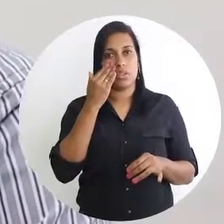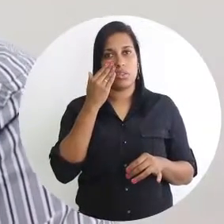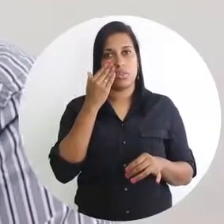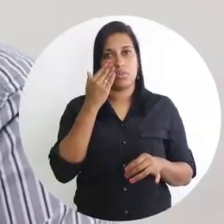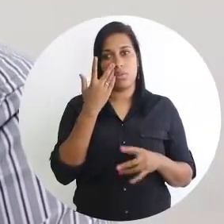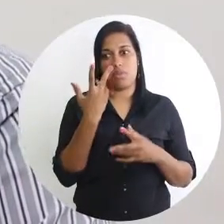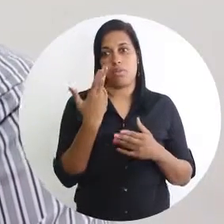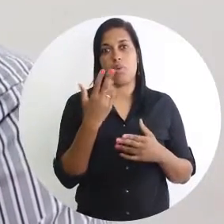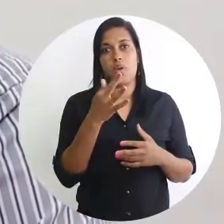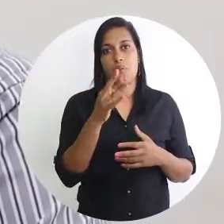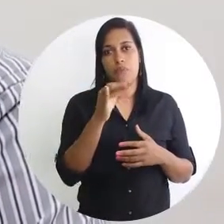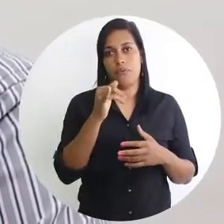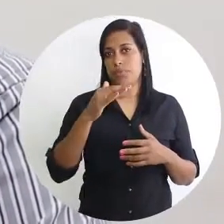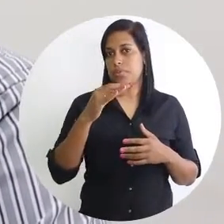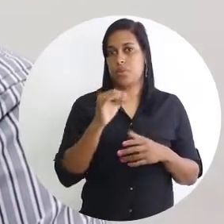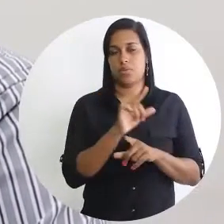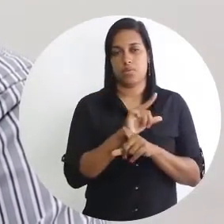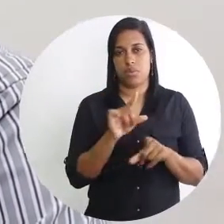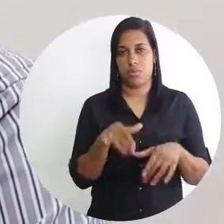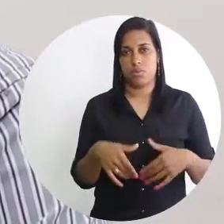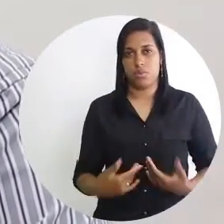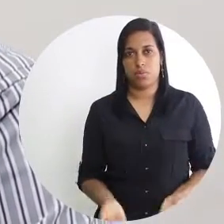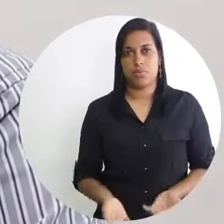o Frame Layout, certo?